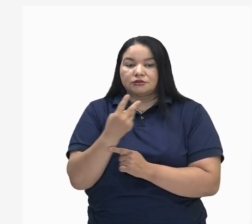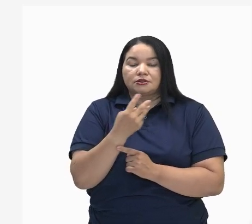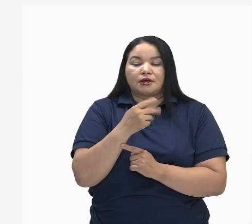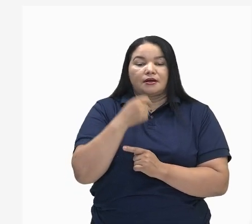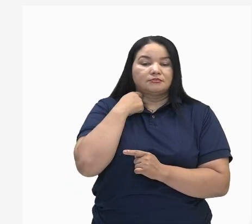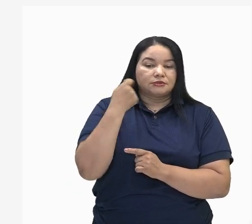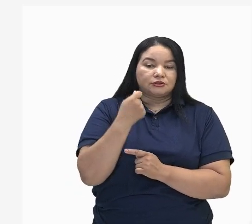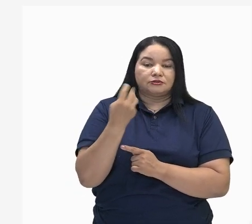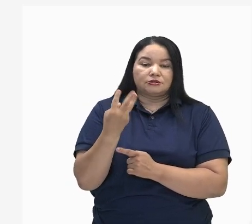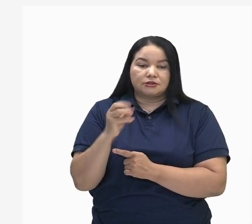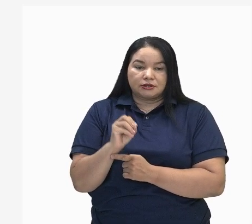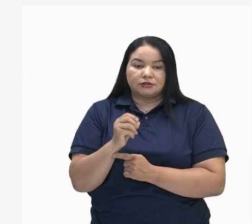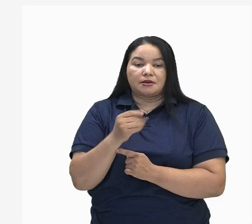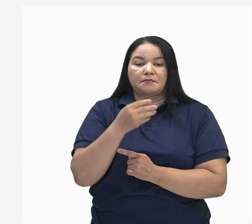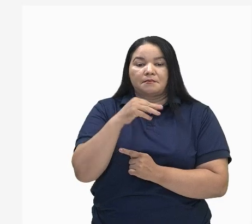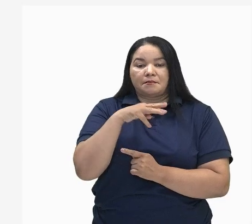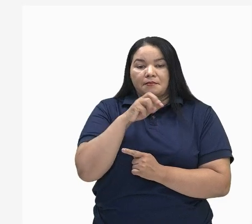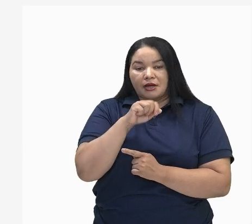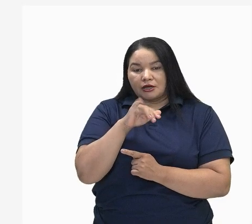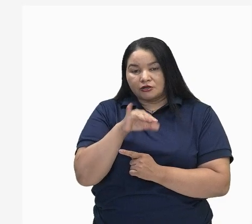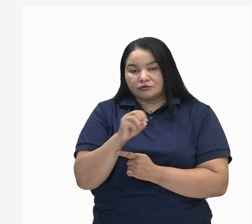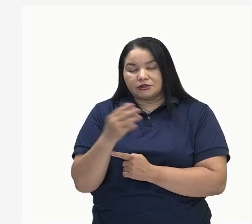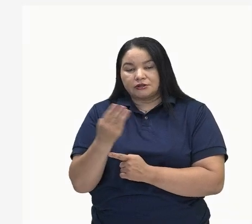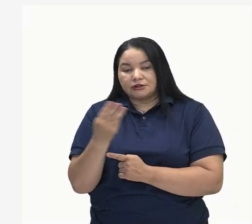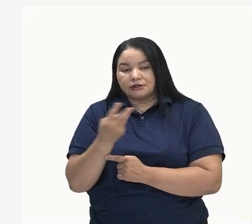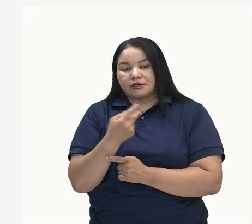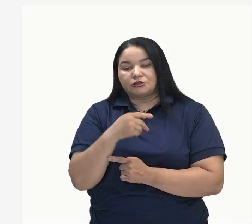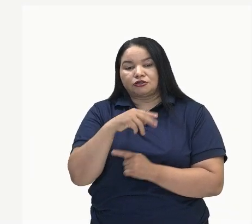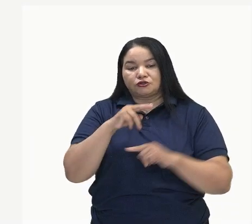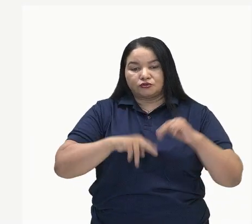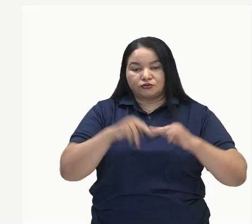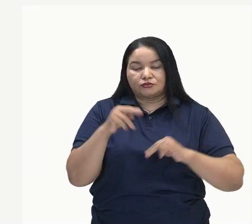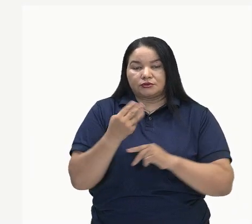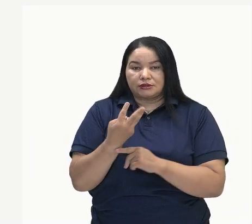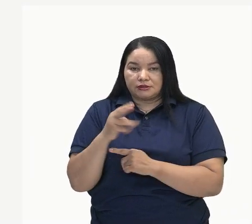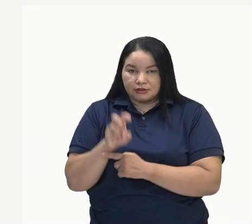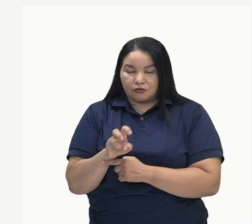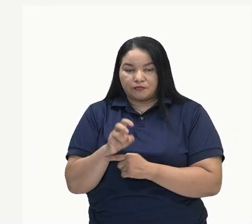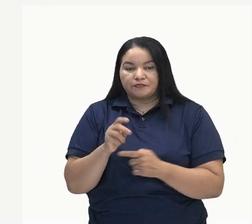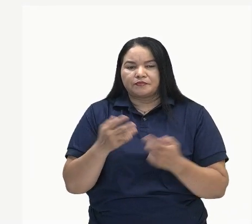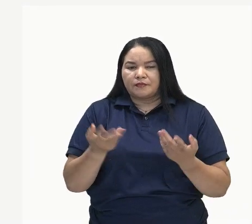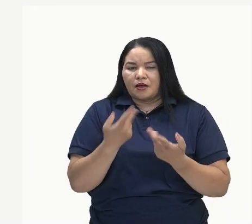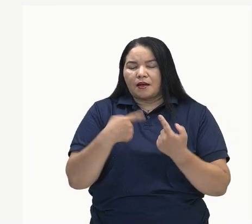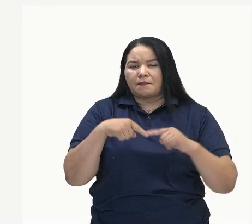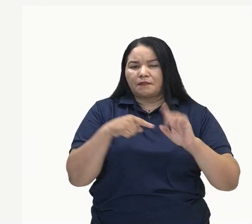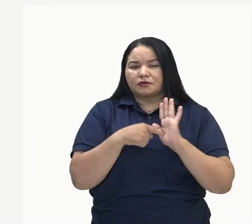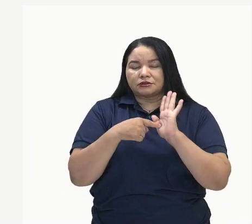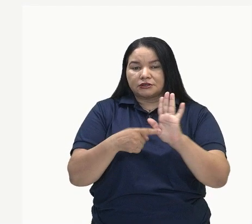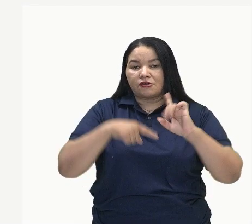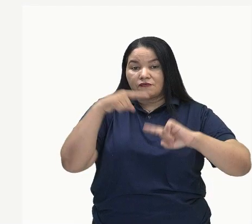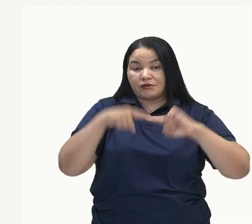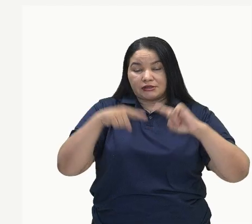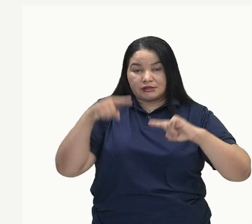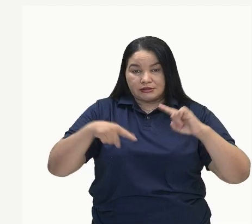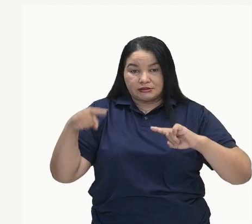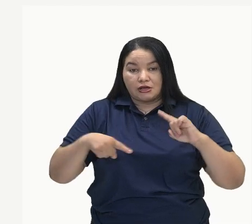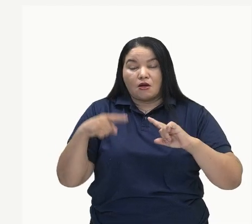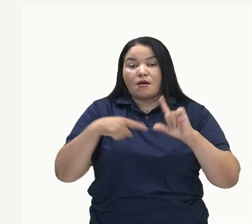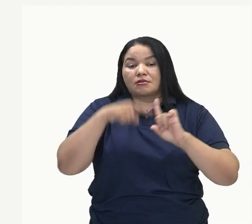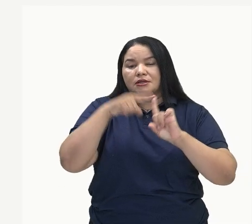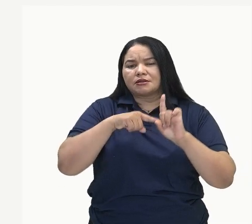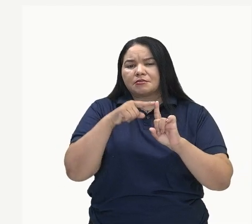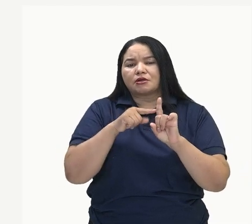maio 33 e em junho 35. Então, para mostrar a variação dessa temperatura, qual é o